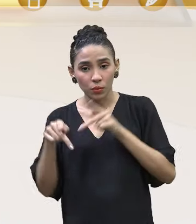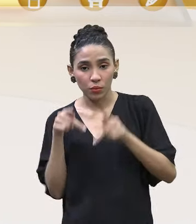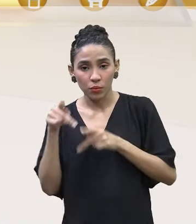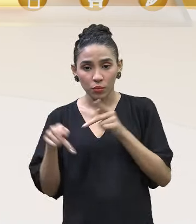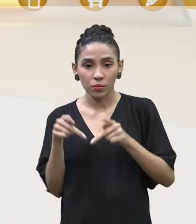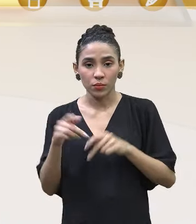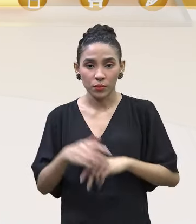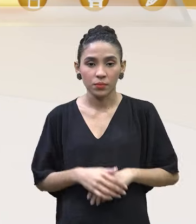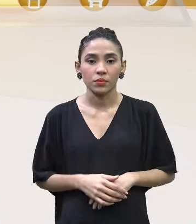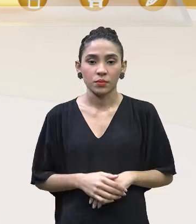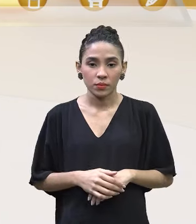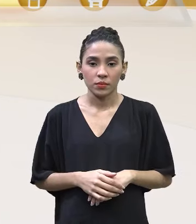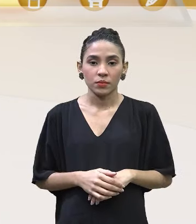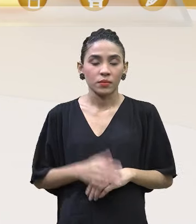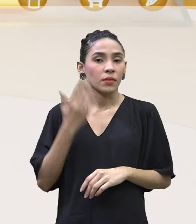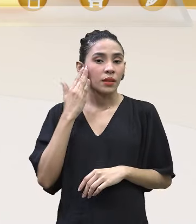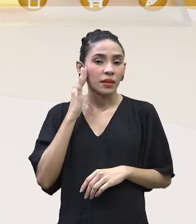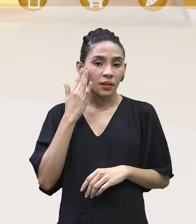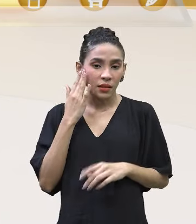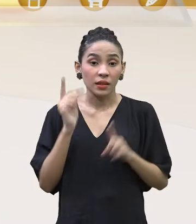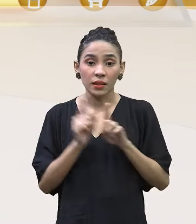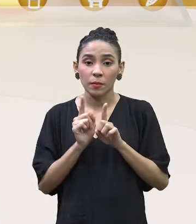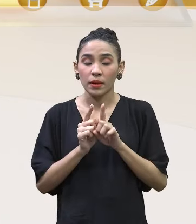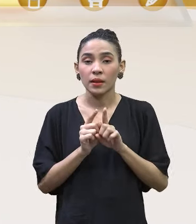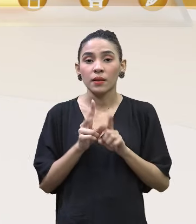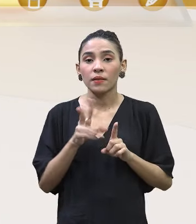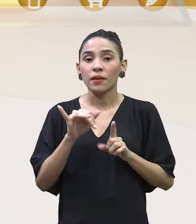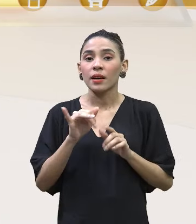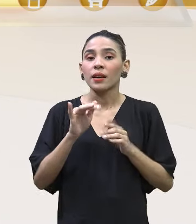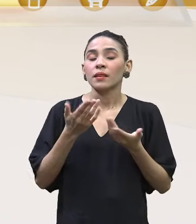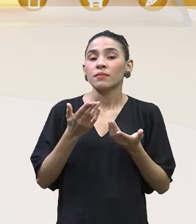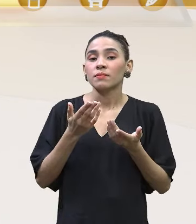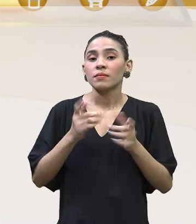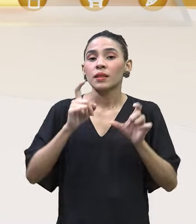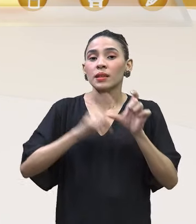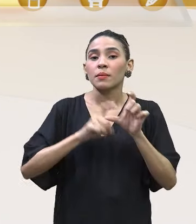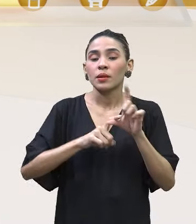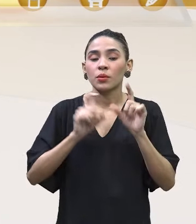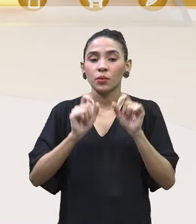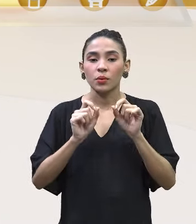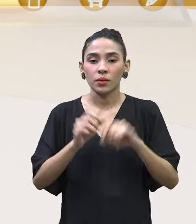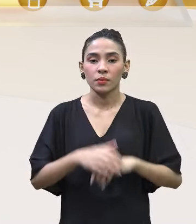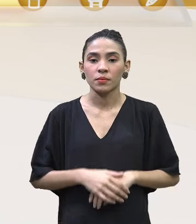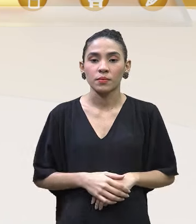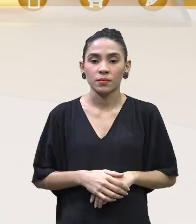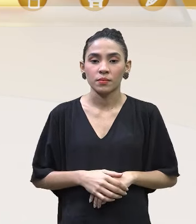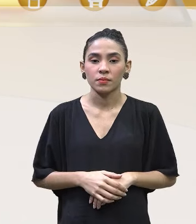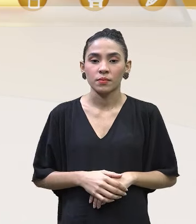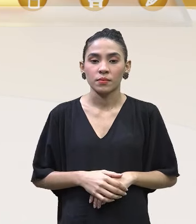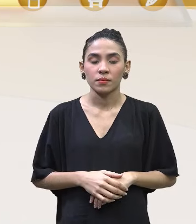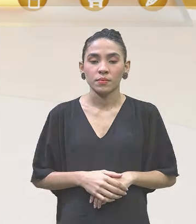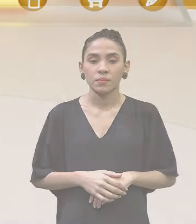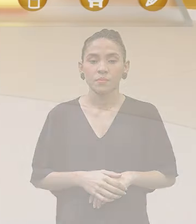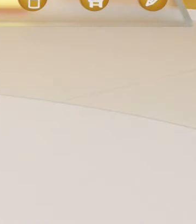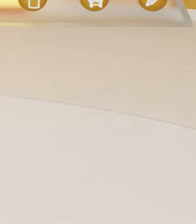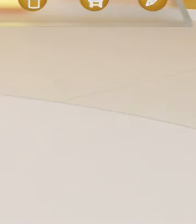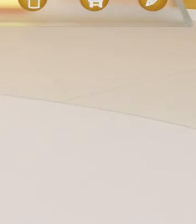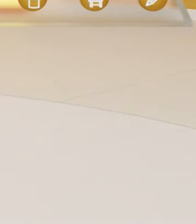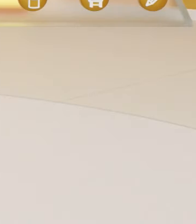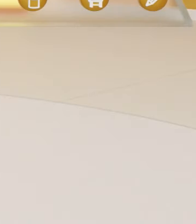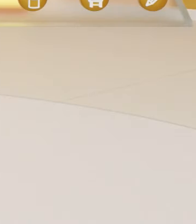é verdade não é para que você tem vai para variar vai depender das suas das variáveis né que são influenciam